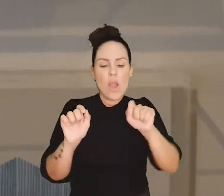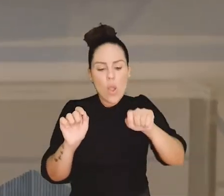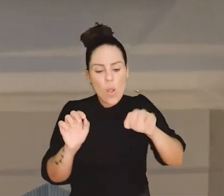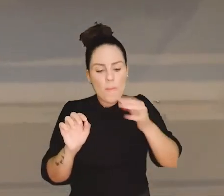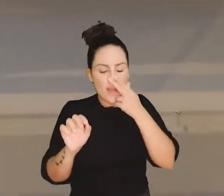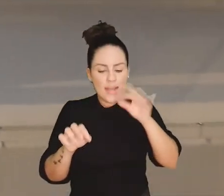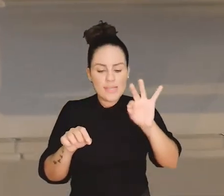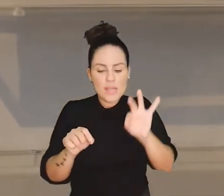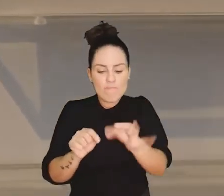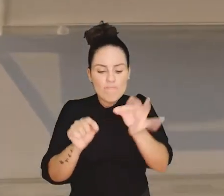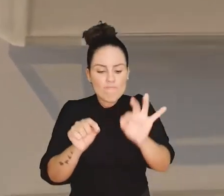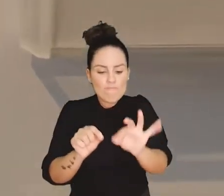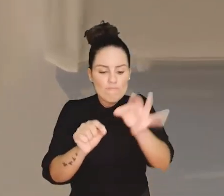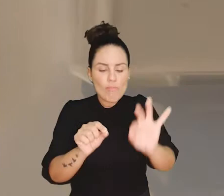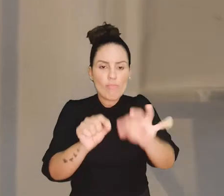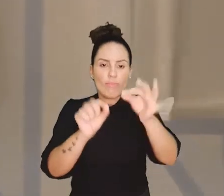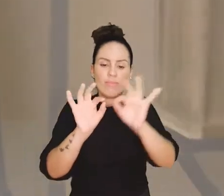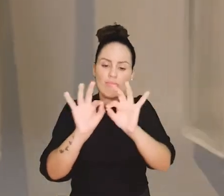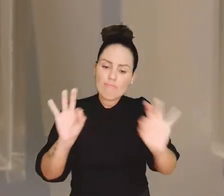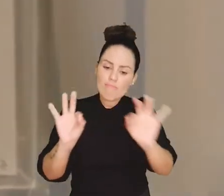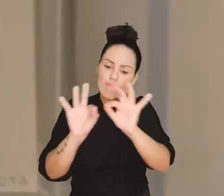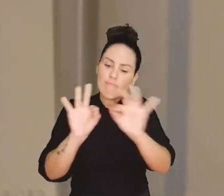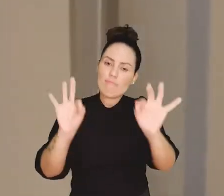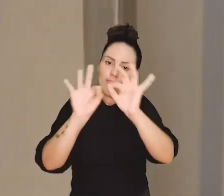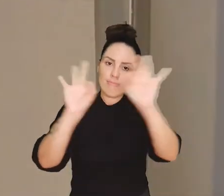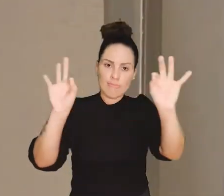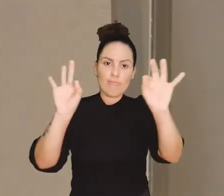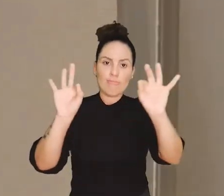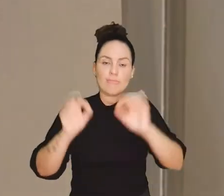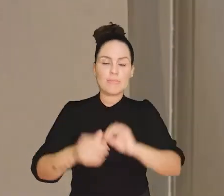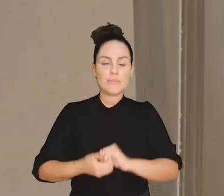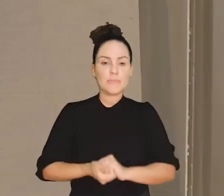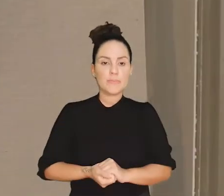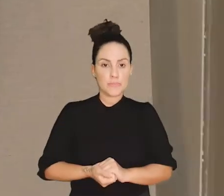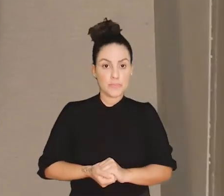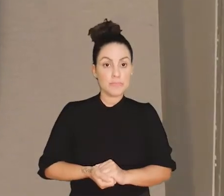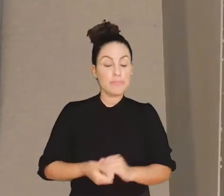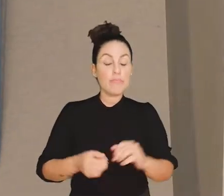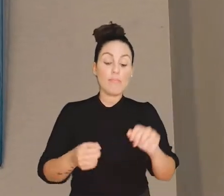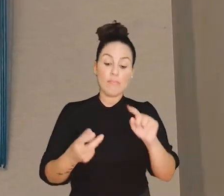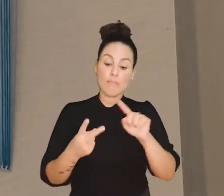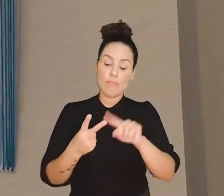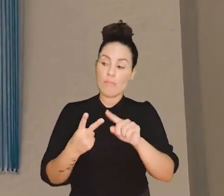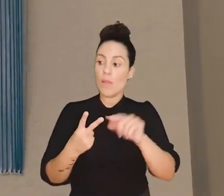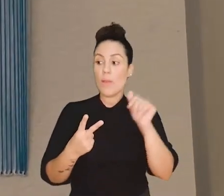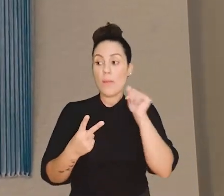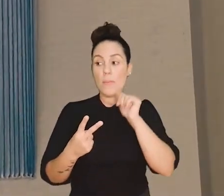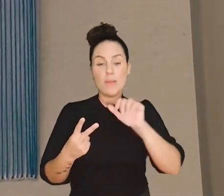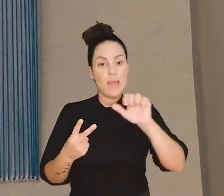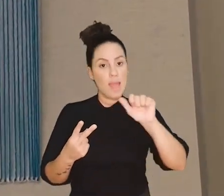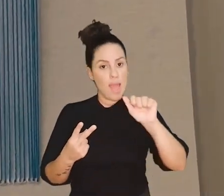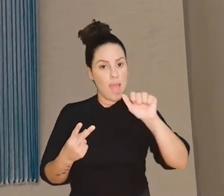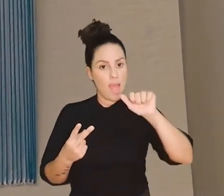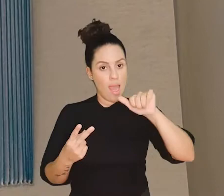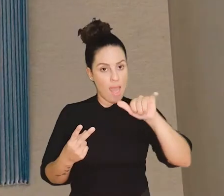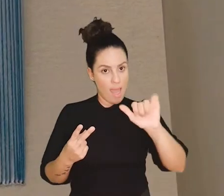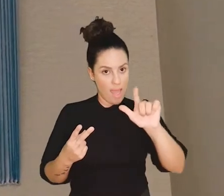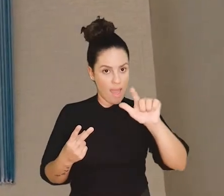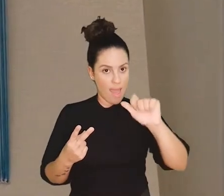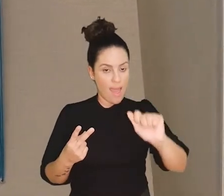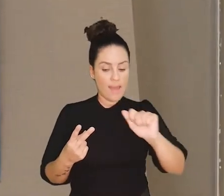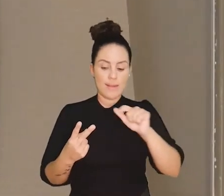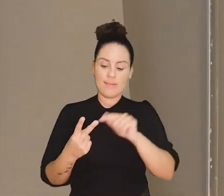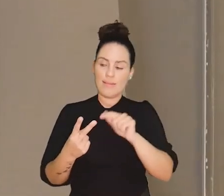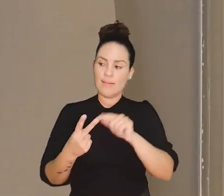de Dionísio Del Santo não é gráfica, mas sim costurada, aderindo toda a afetividade do gesto bartista